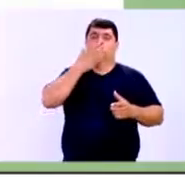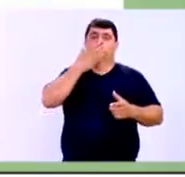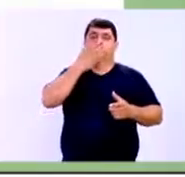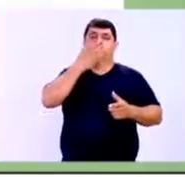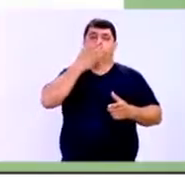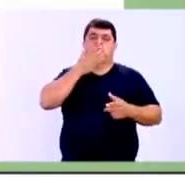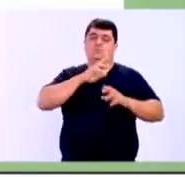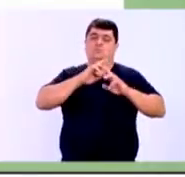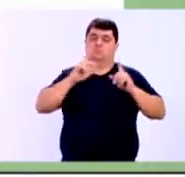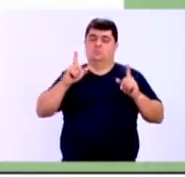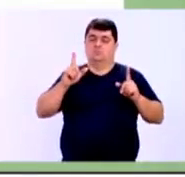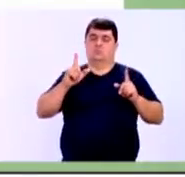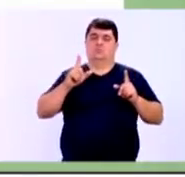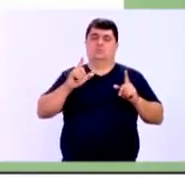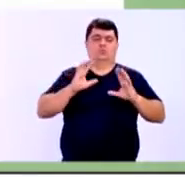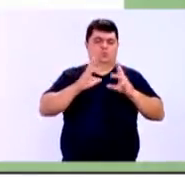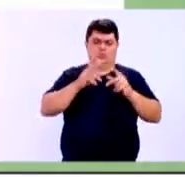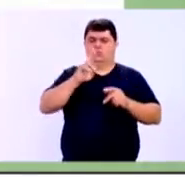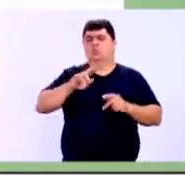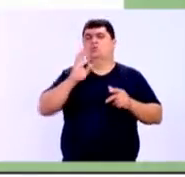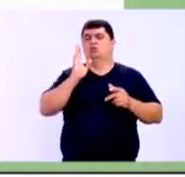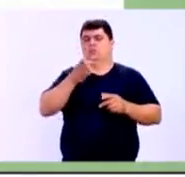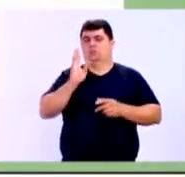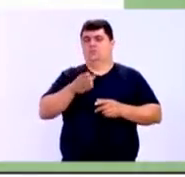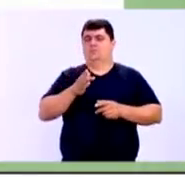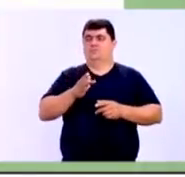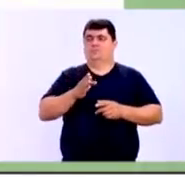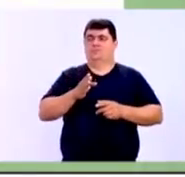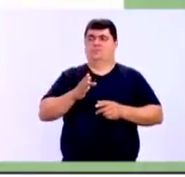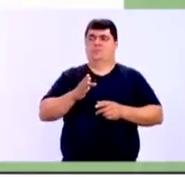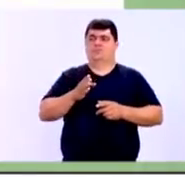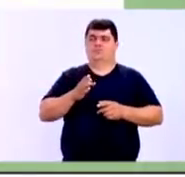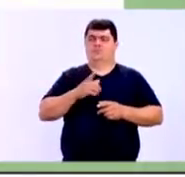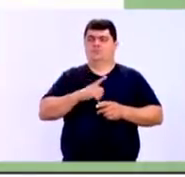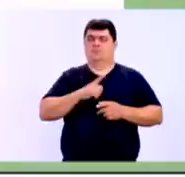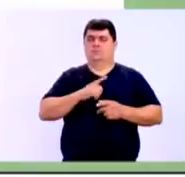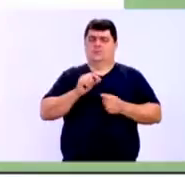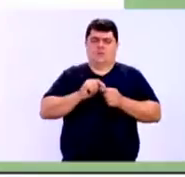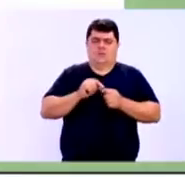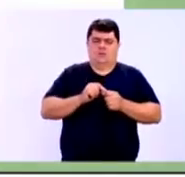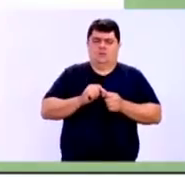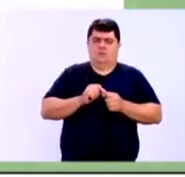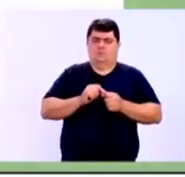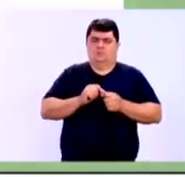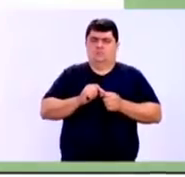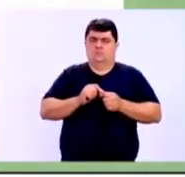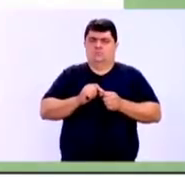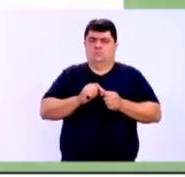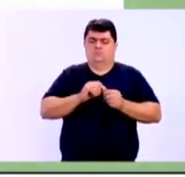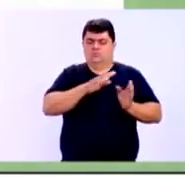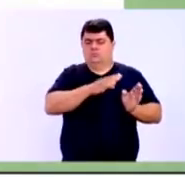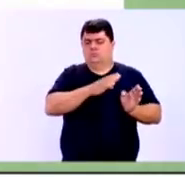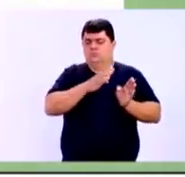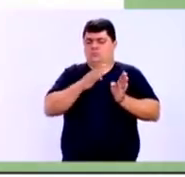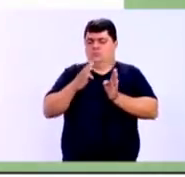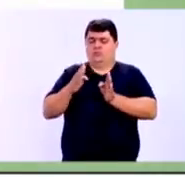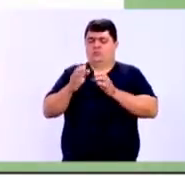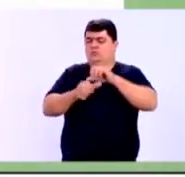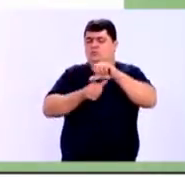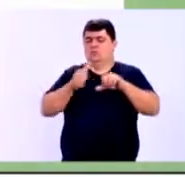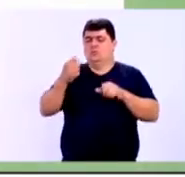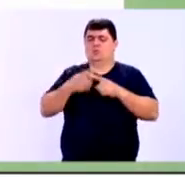mais comum nas médias e pequenas empresas. E o que gerou essa transposição do inventário